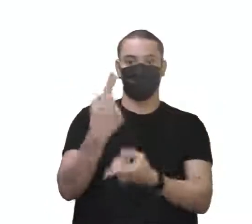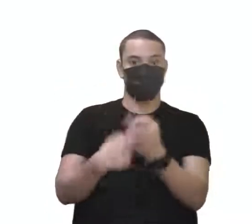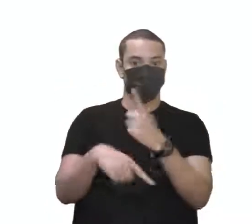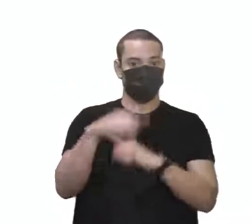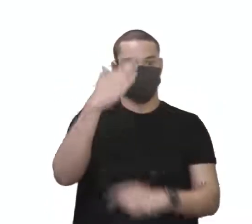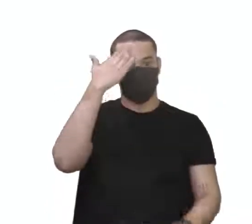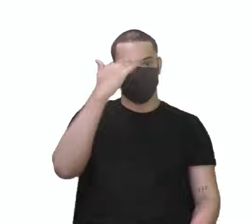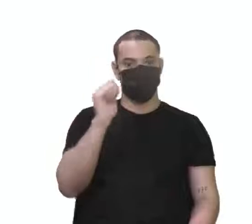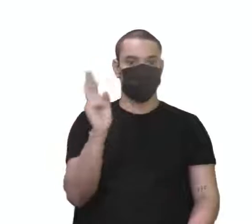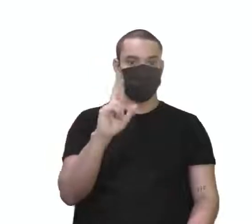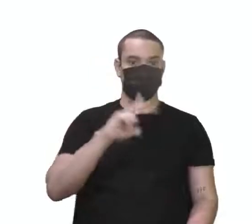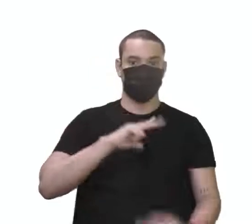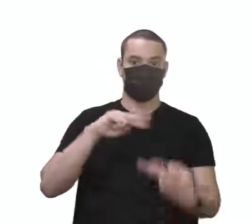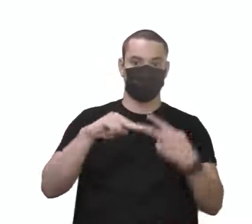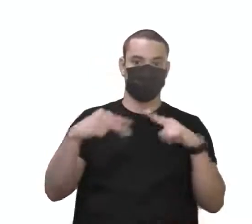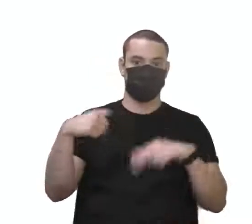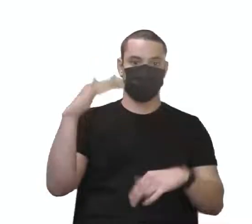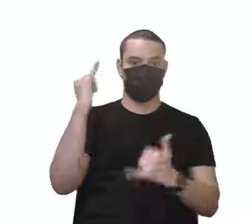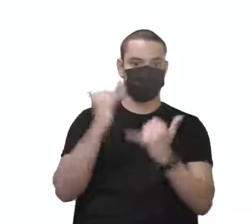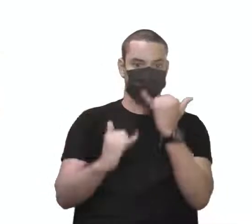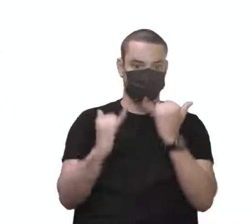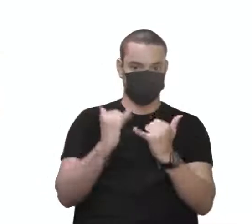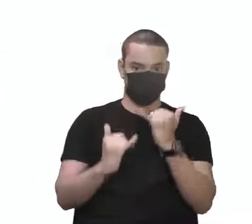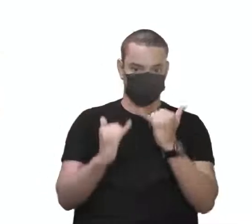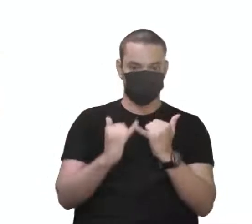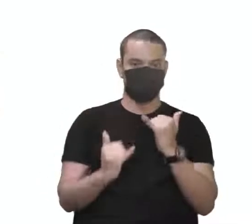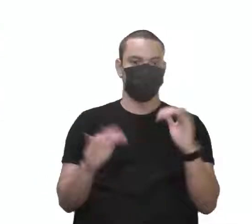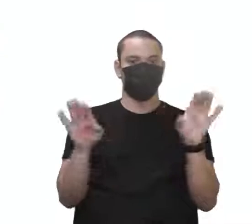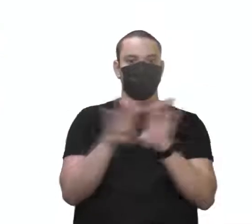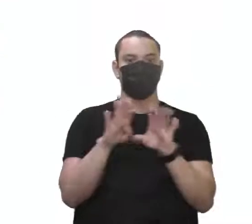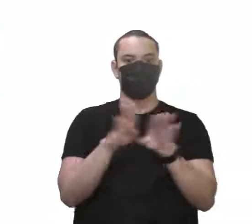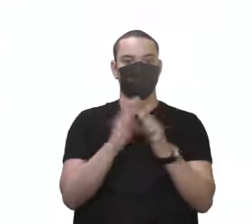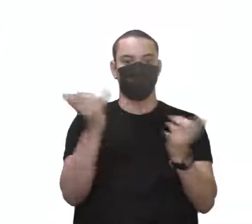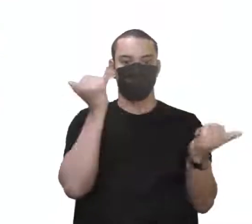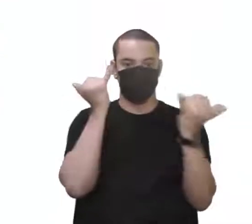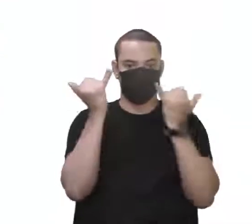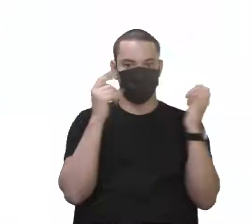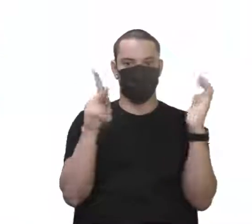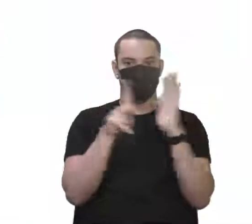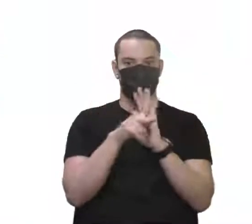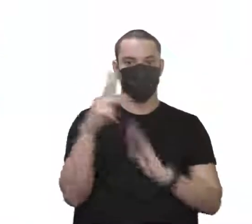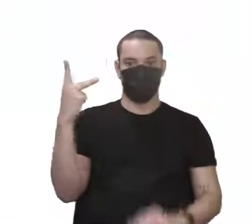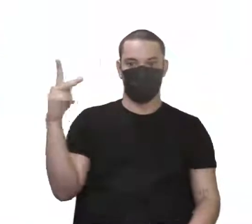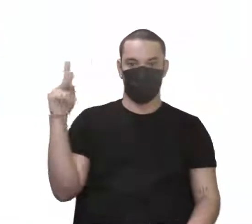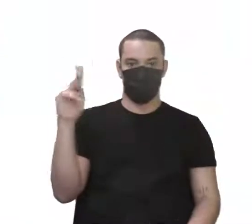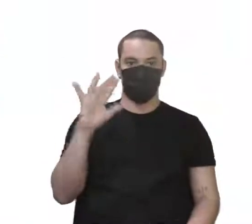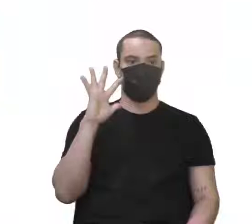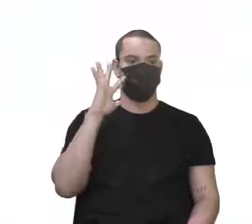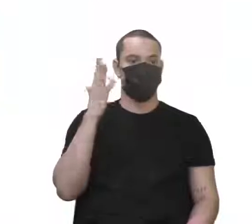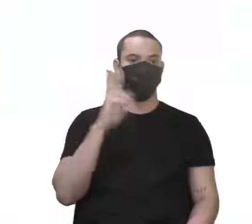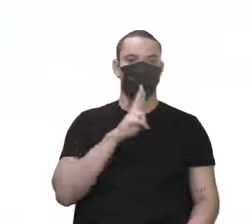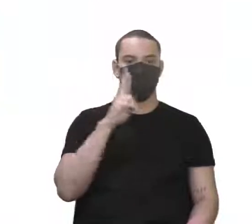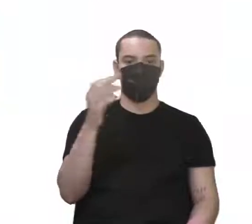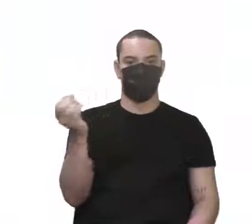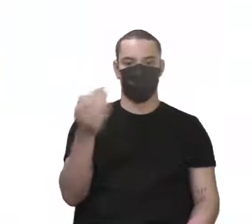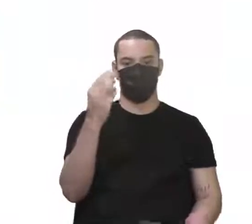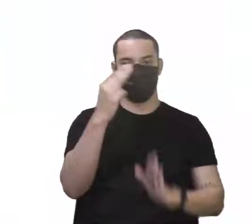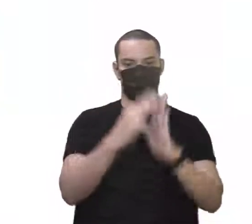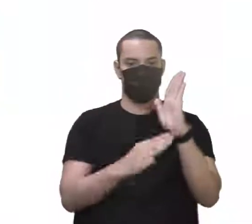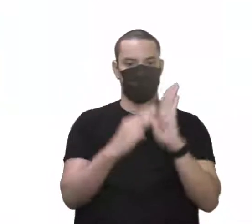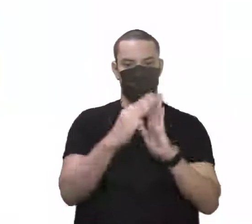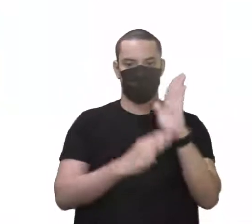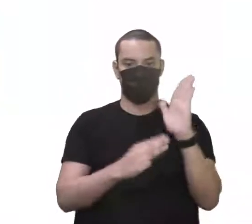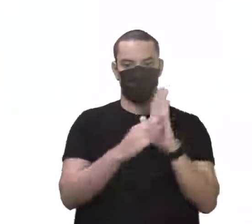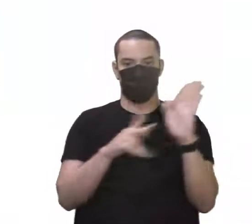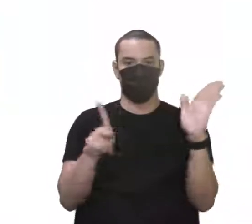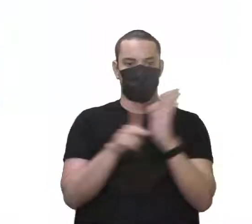organismos, saber quem tem DNA mais parecido com quem. A informação contida no genoma poderá resultar em novos métodos de diagnóstico,